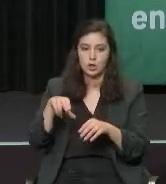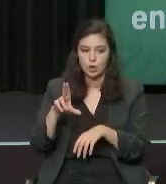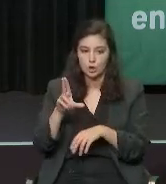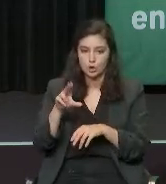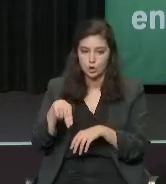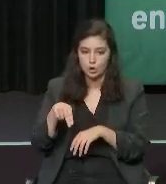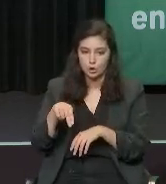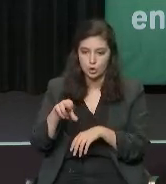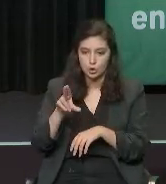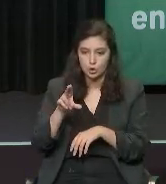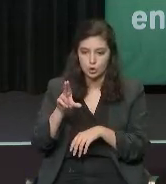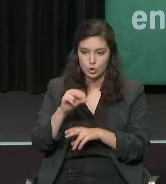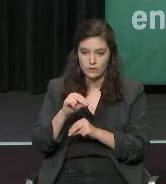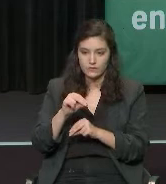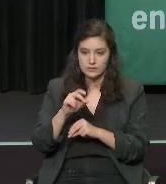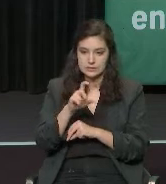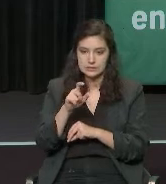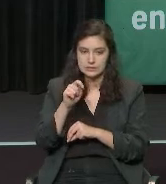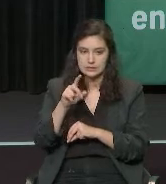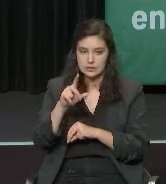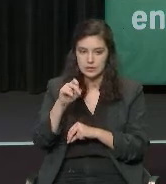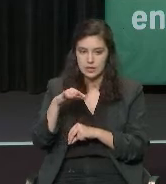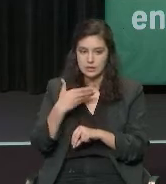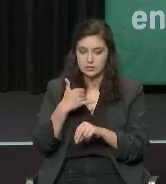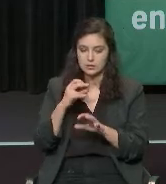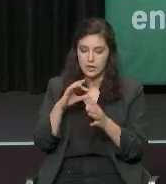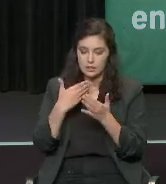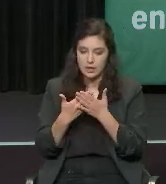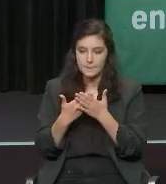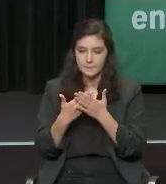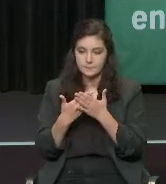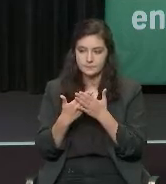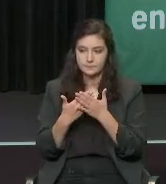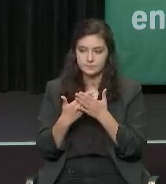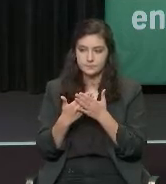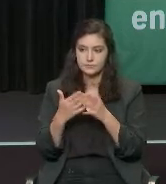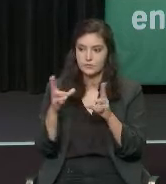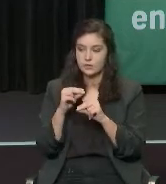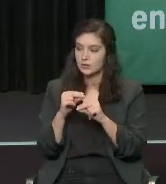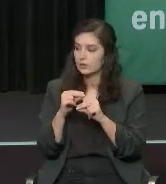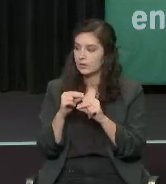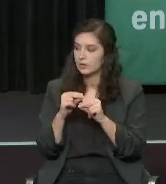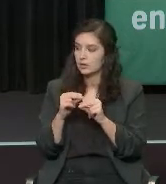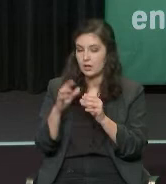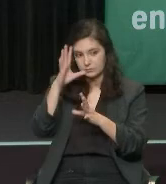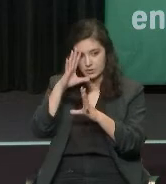mundo imenso para, não só na ciência, mas também na gestão das operações, ir aprender com os outros aprenderem connosco.